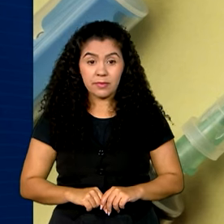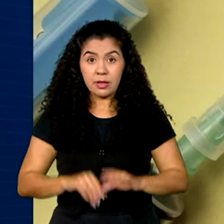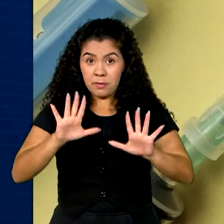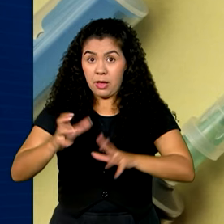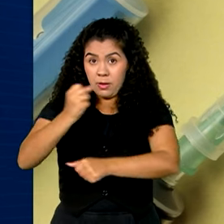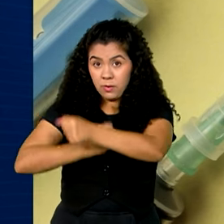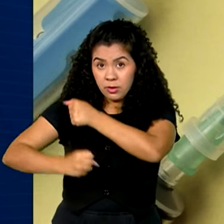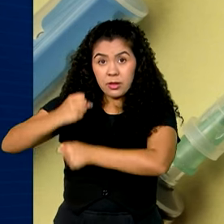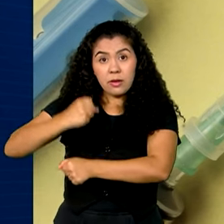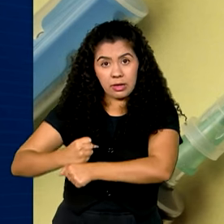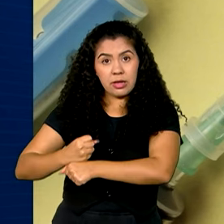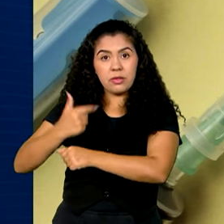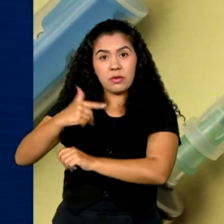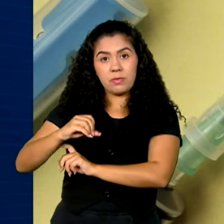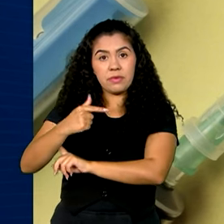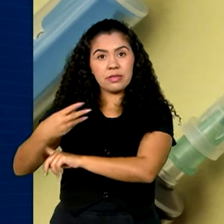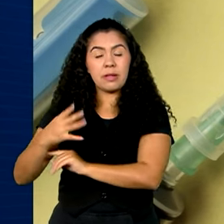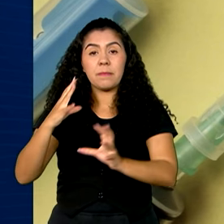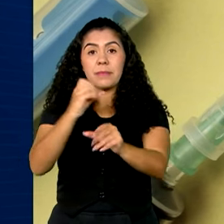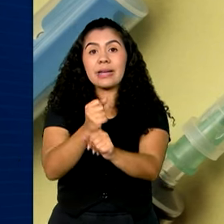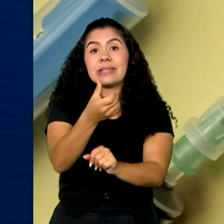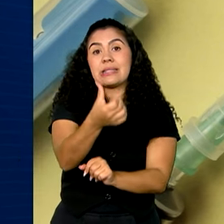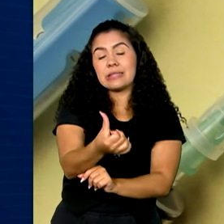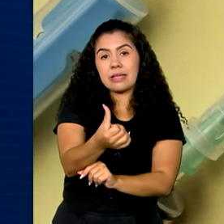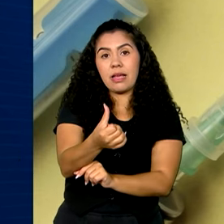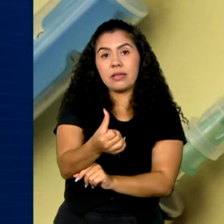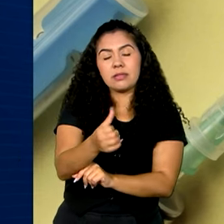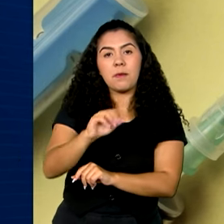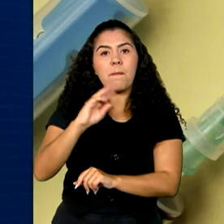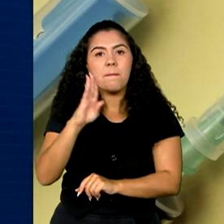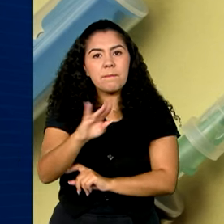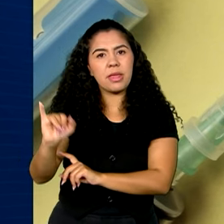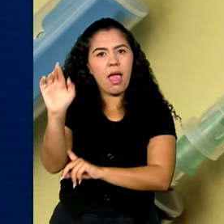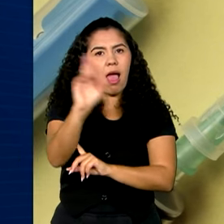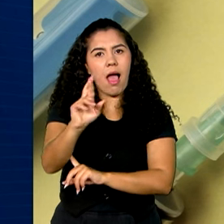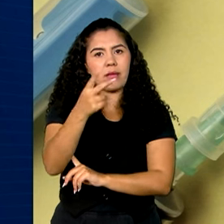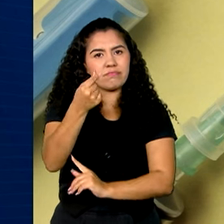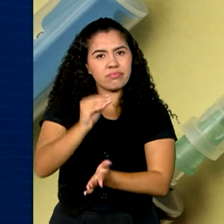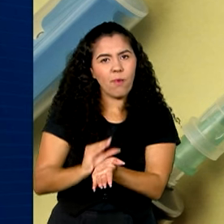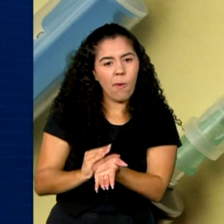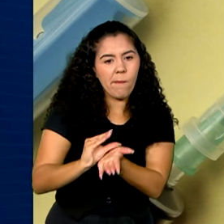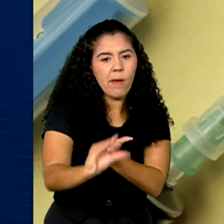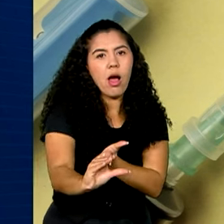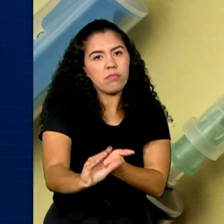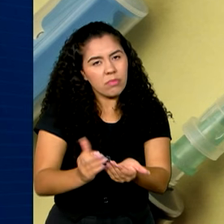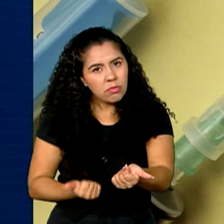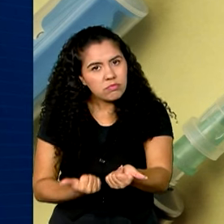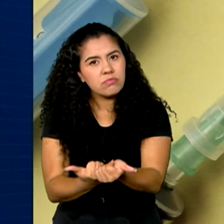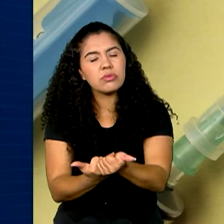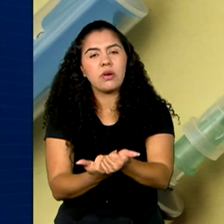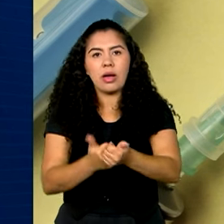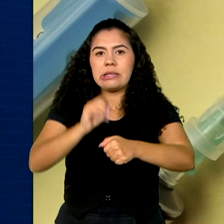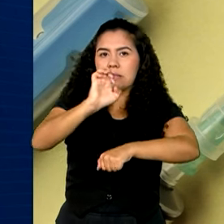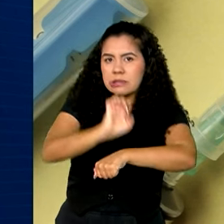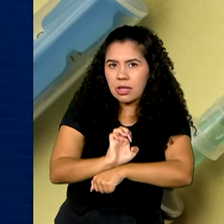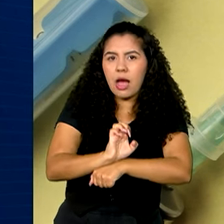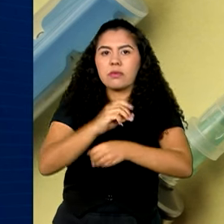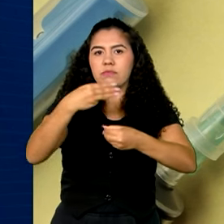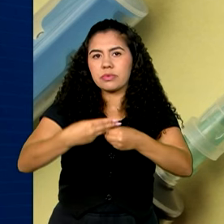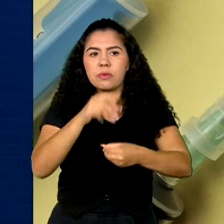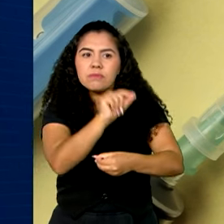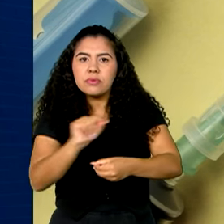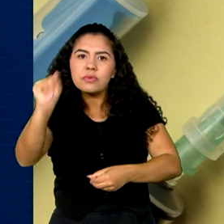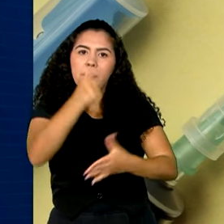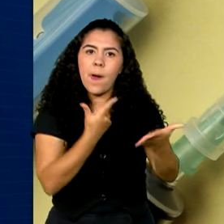ano passado, mais de 6,5 bilhões de reais foram investidos para apoiar estados e municípios na compra